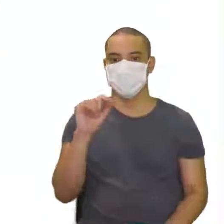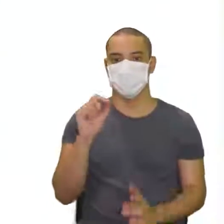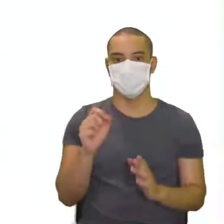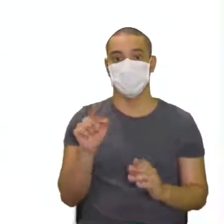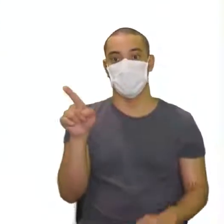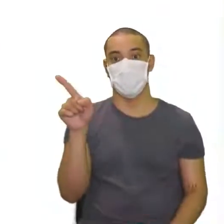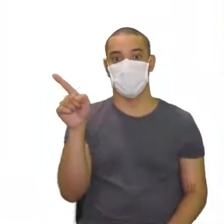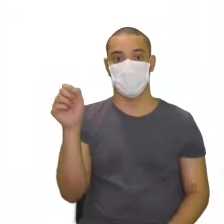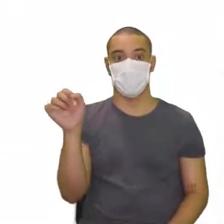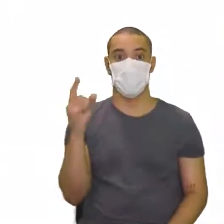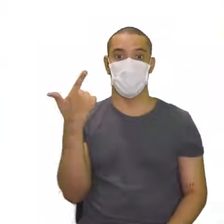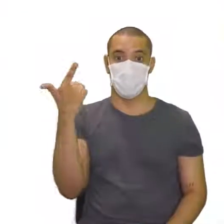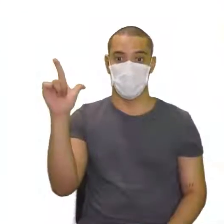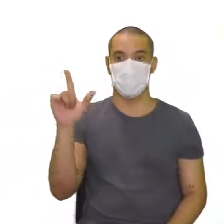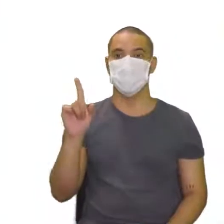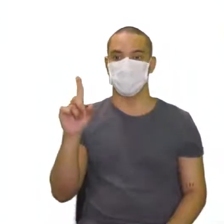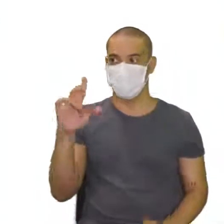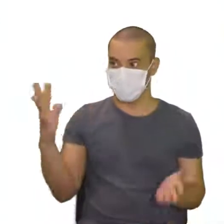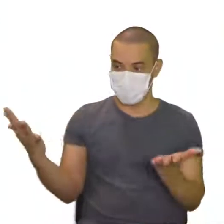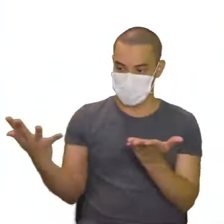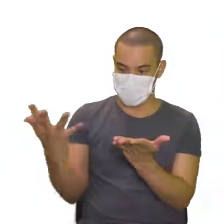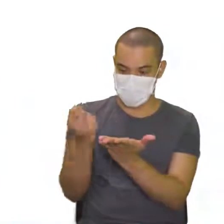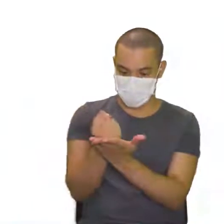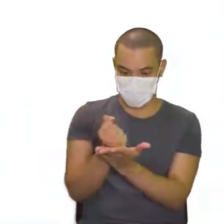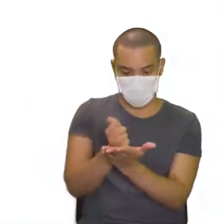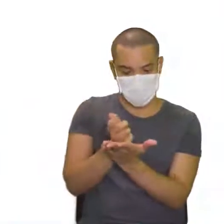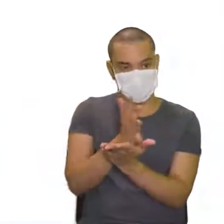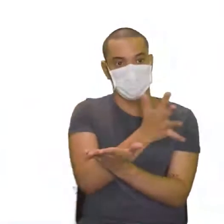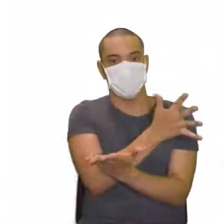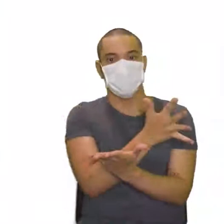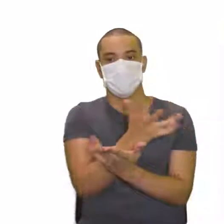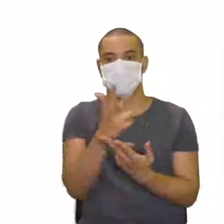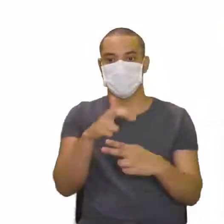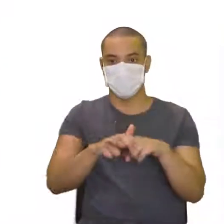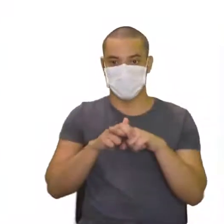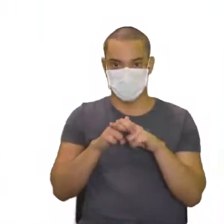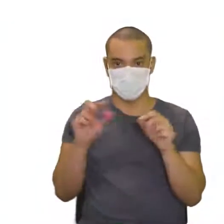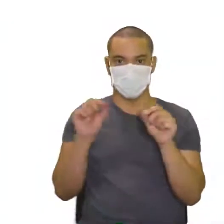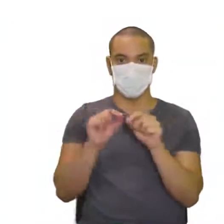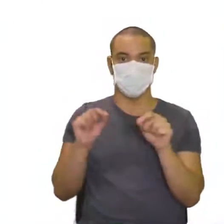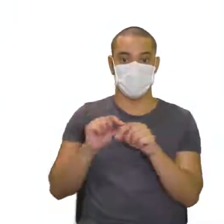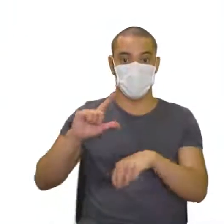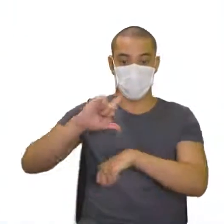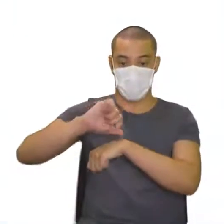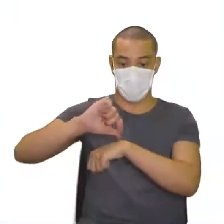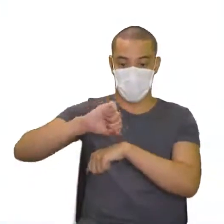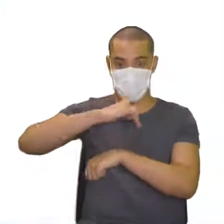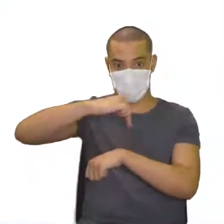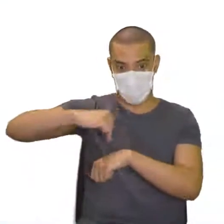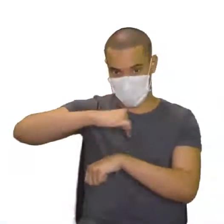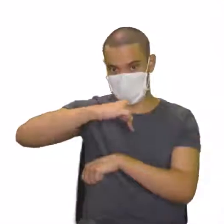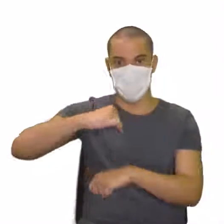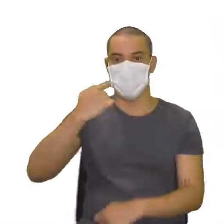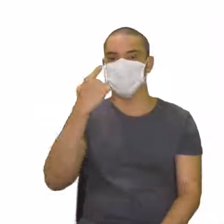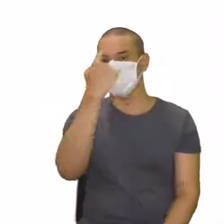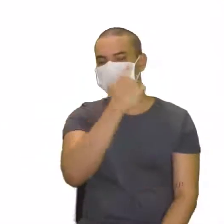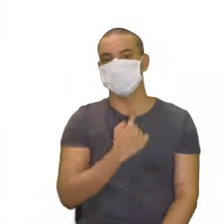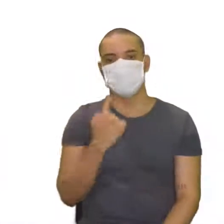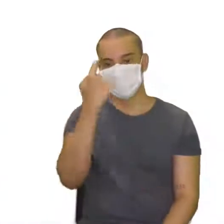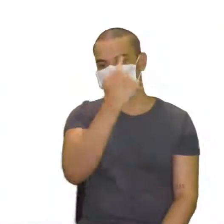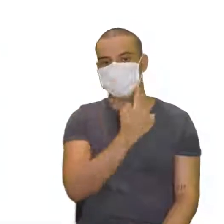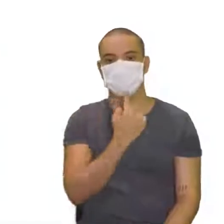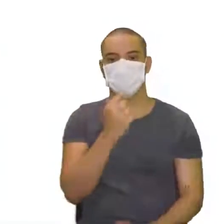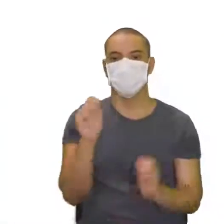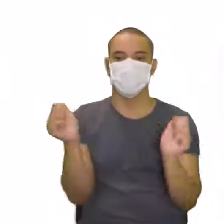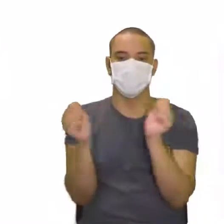saindo, né? Se para percorrer no sentido horário a gente vê ele entrando, então aqui quando eu estou